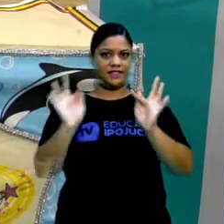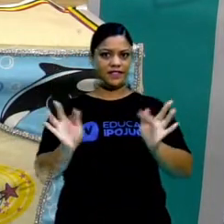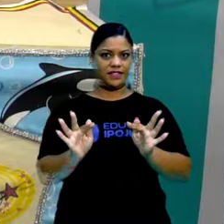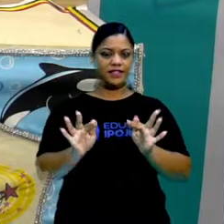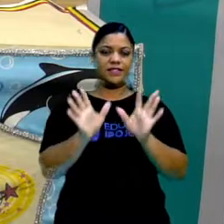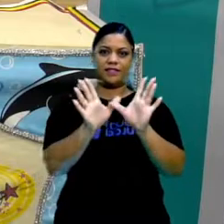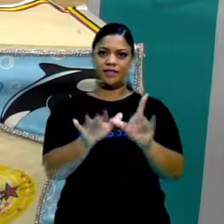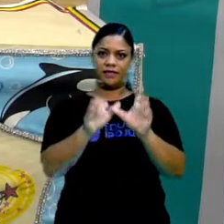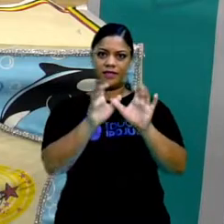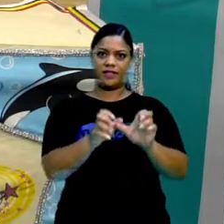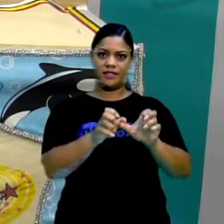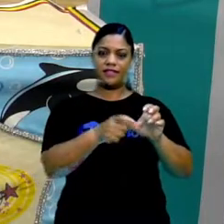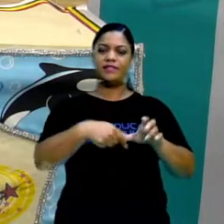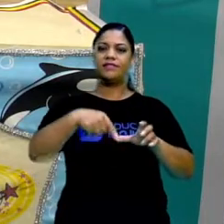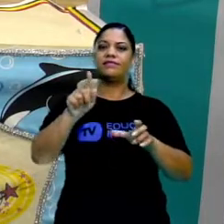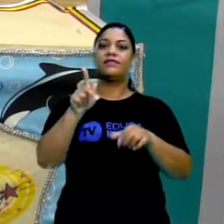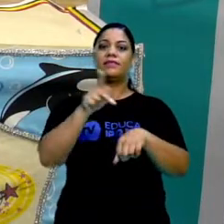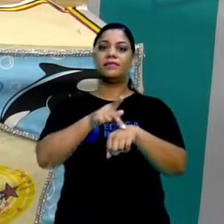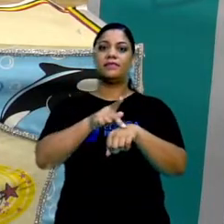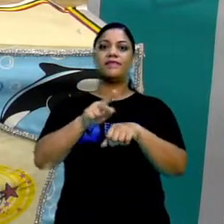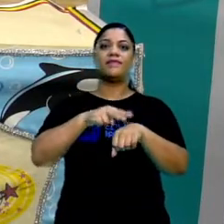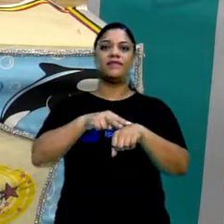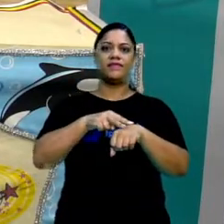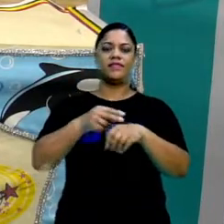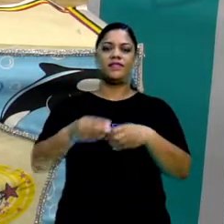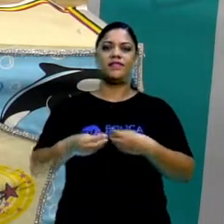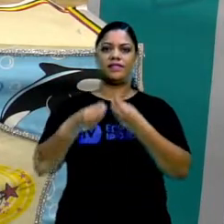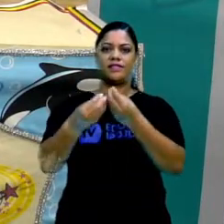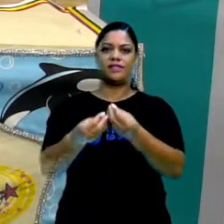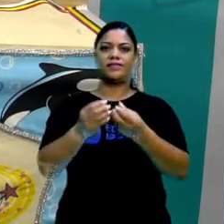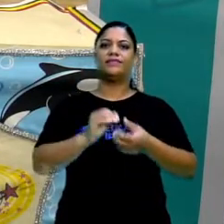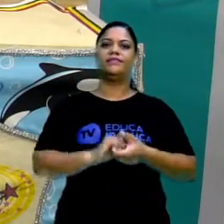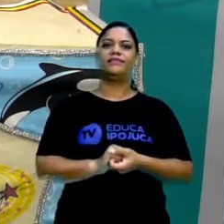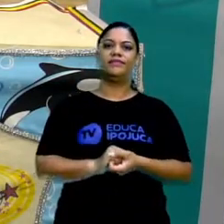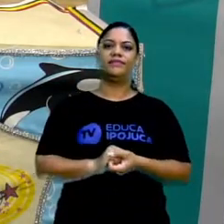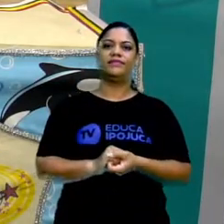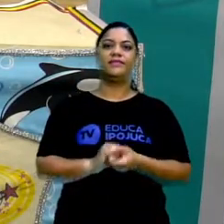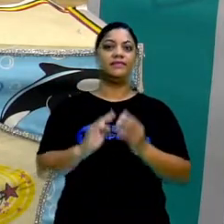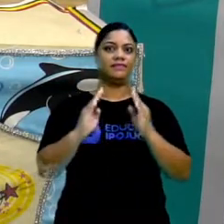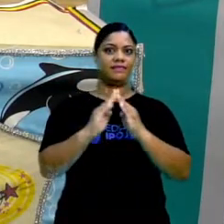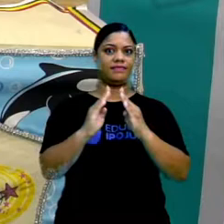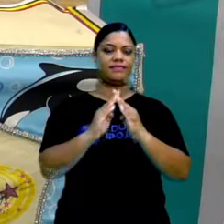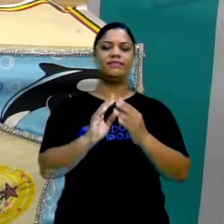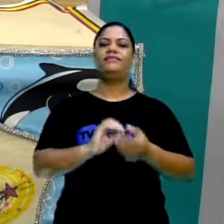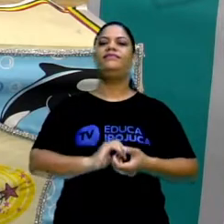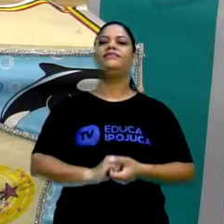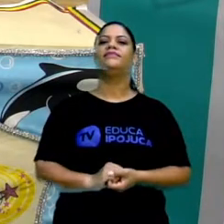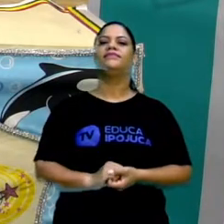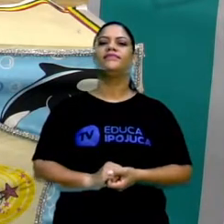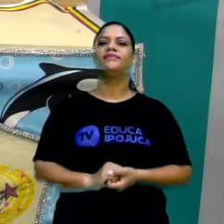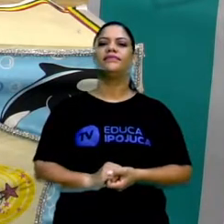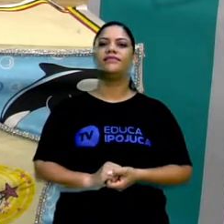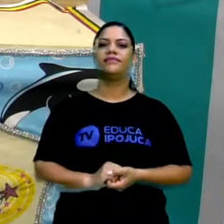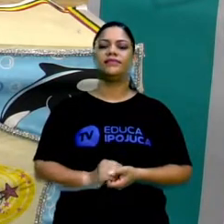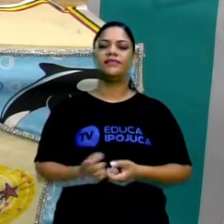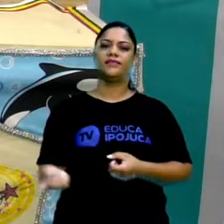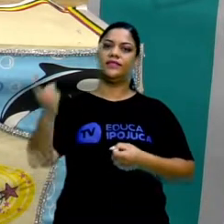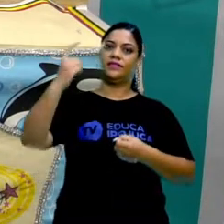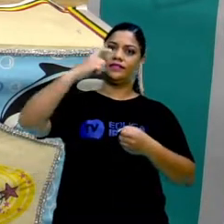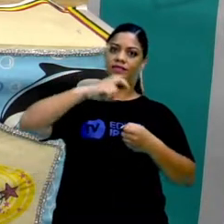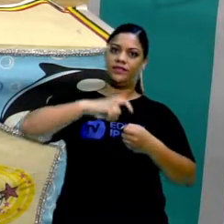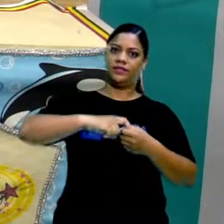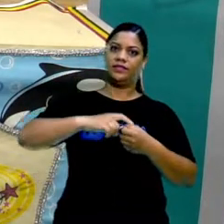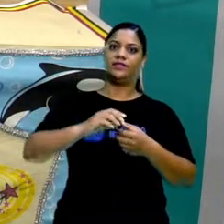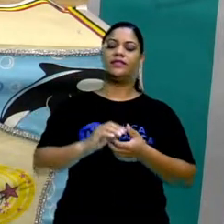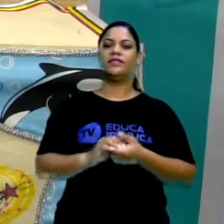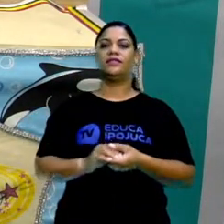mandou a andorinha levar para ele. E ela levou para ele. Quando a andorinha chegou